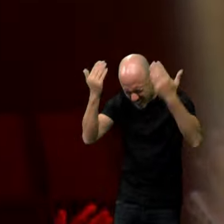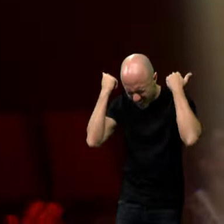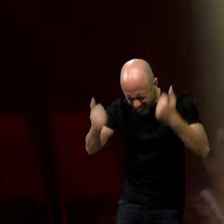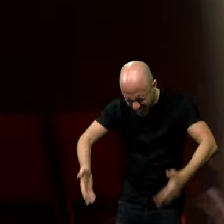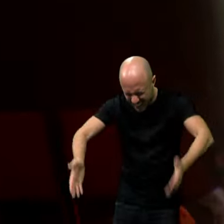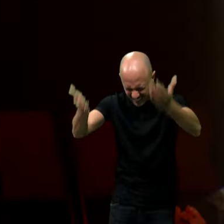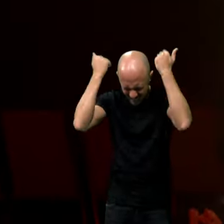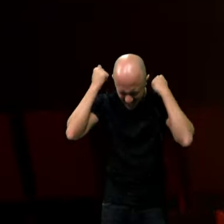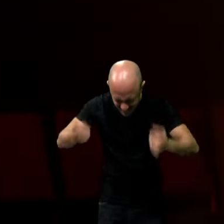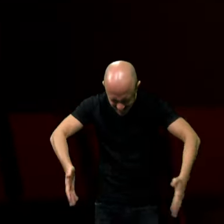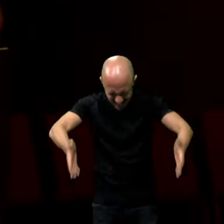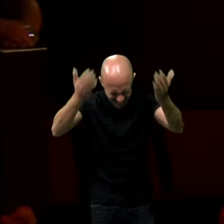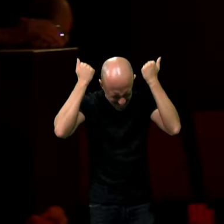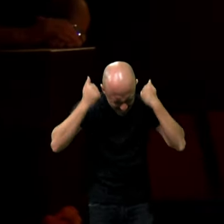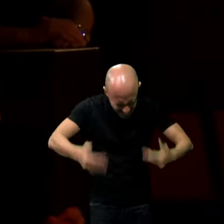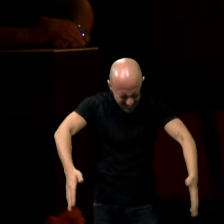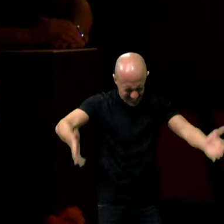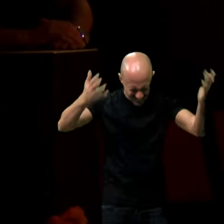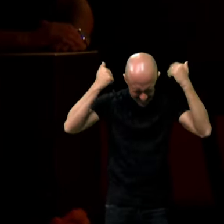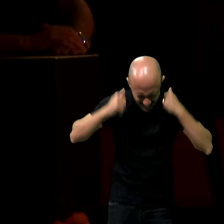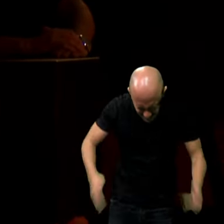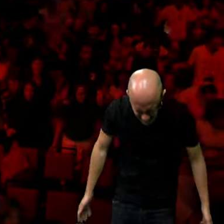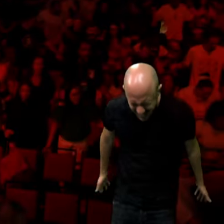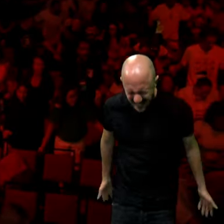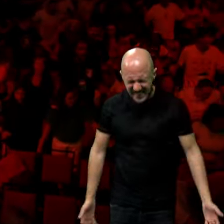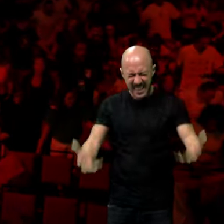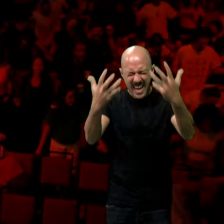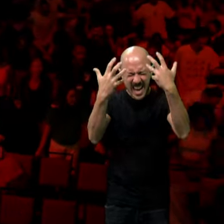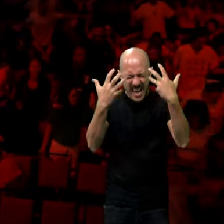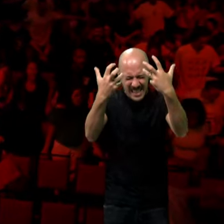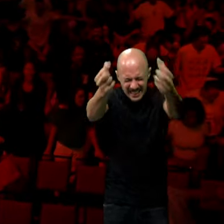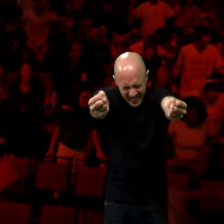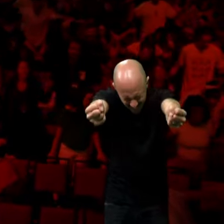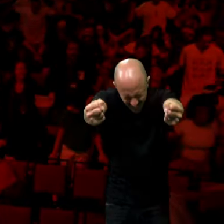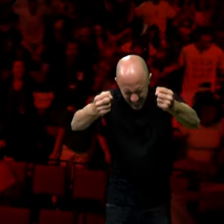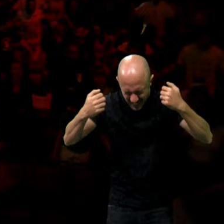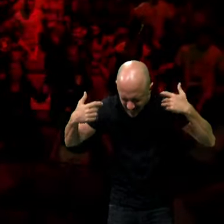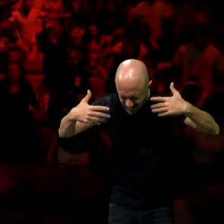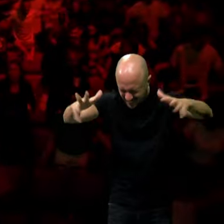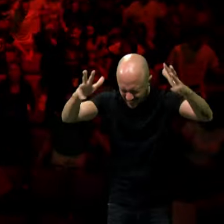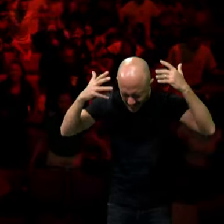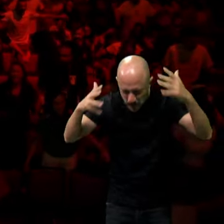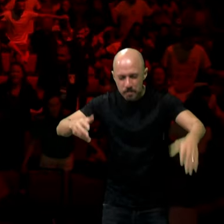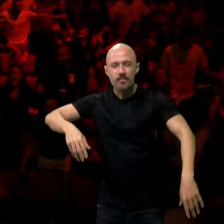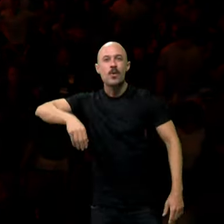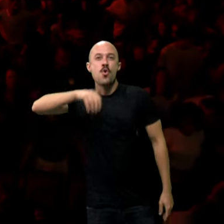Receba. Receba. Aí está, aí está.